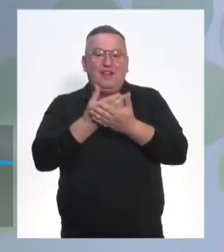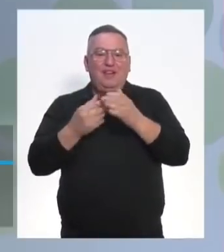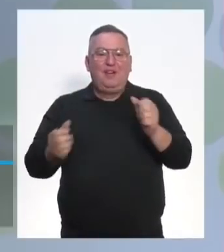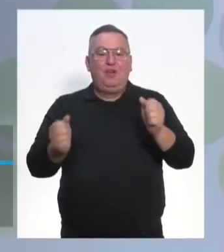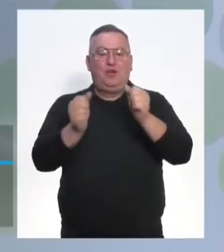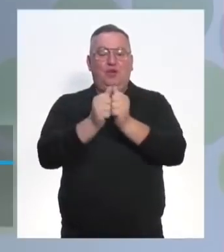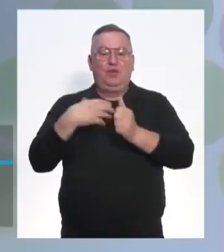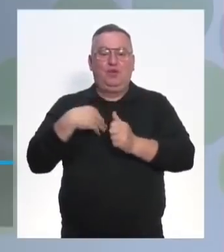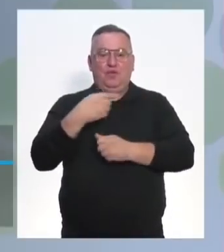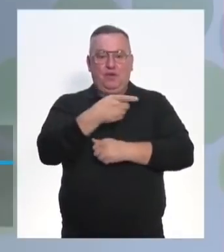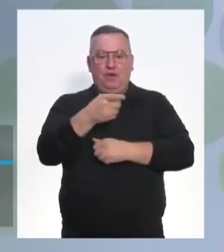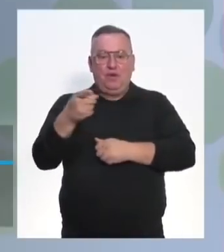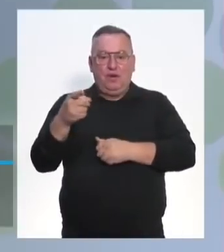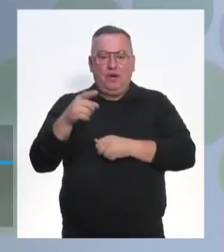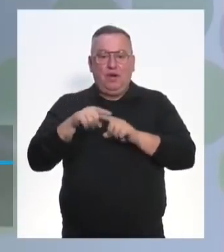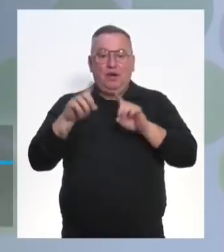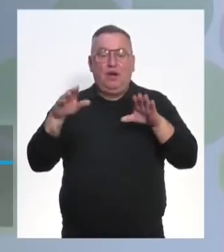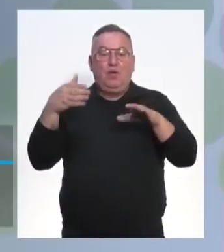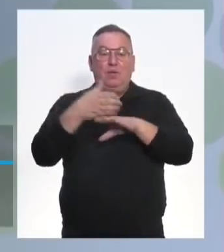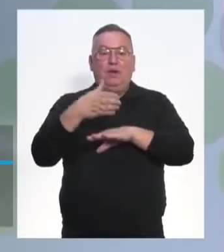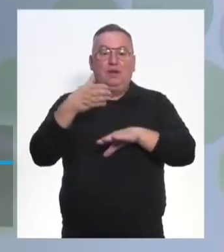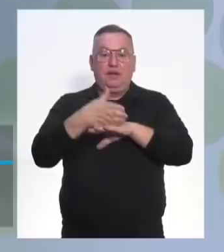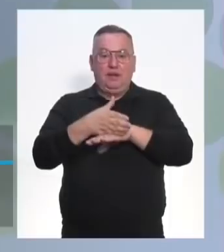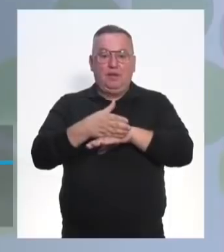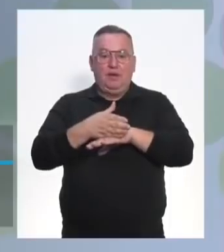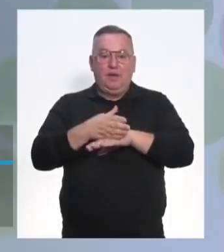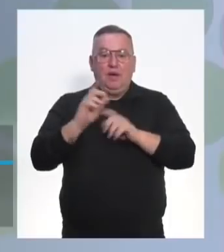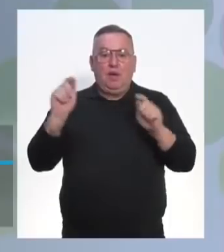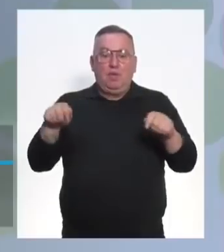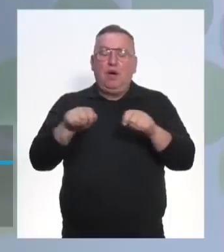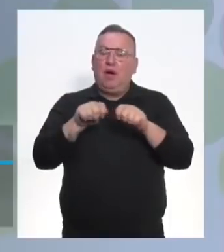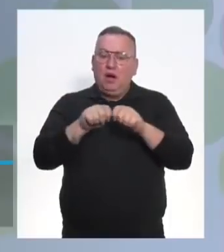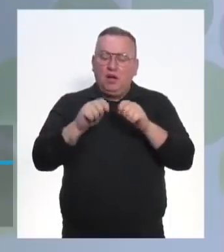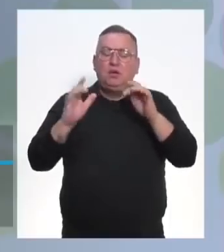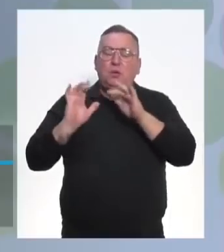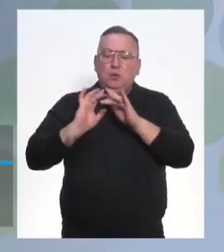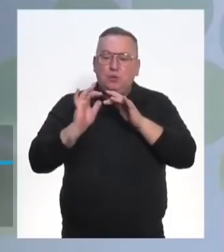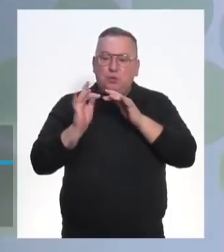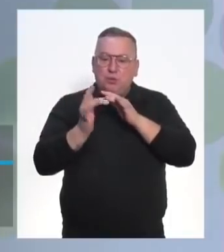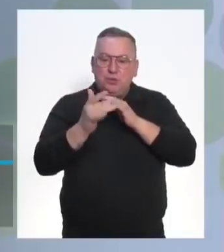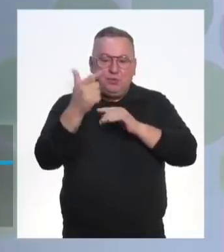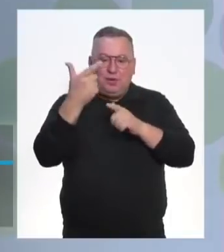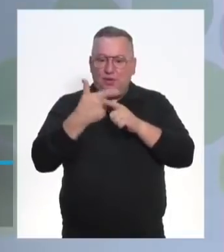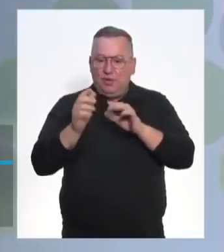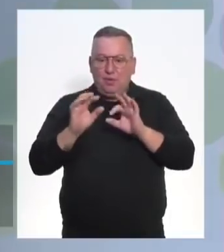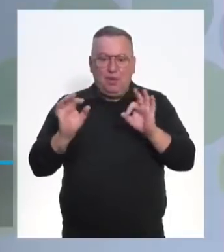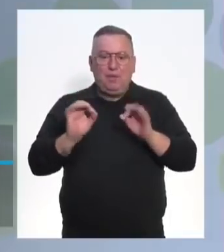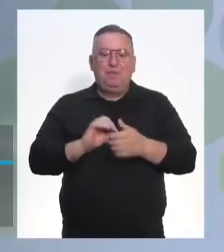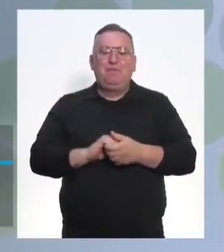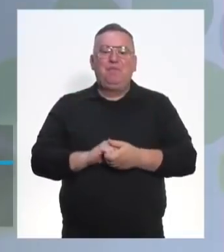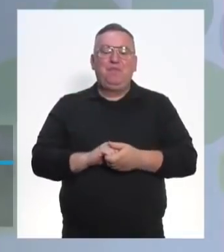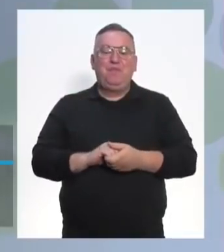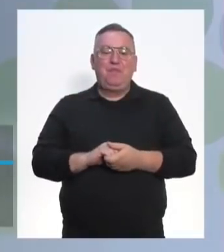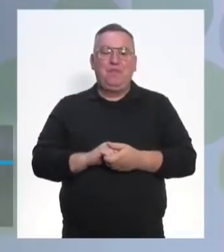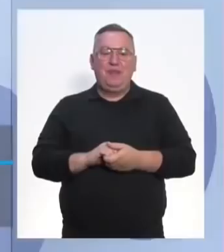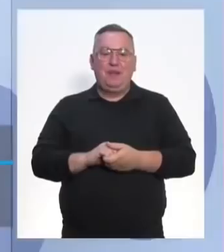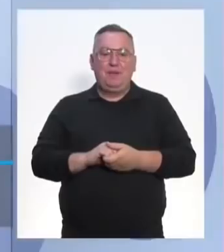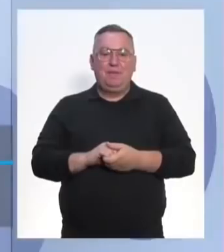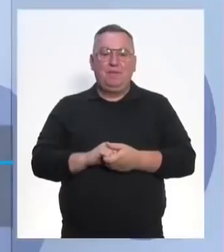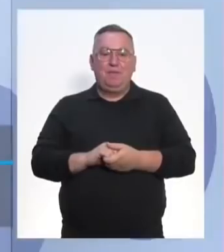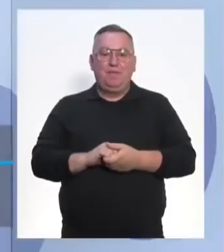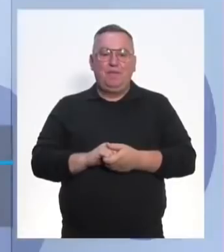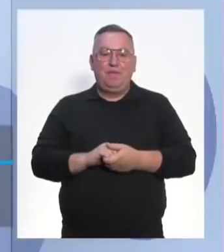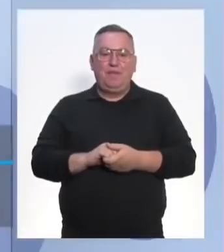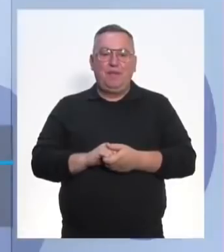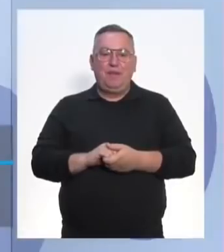com os filhos de vocês, então participem, entre lá, pode ser a rede social de vocês mesmos e colocarem, né, Ale? Pois é, exatamente,